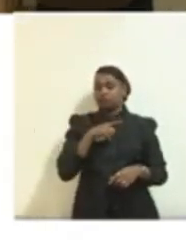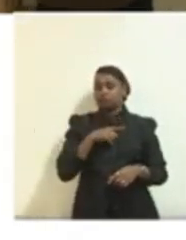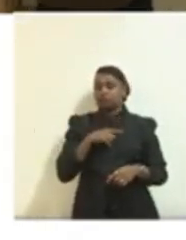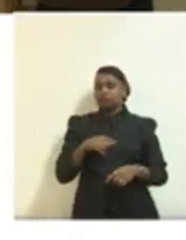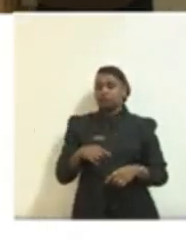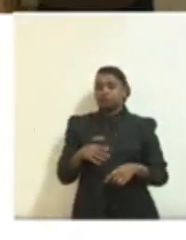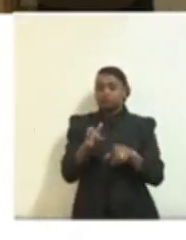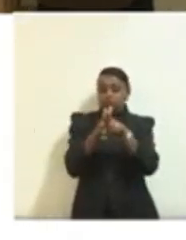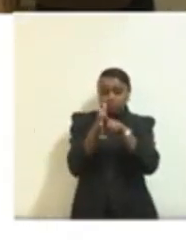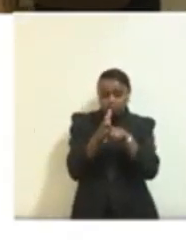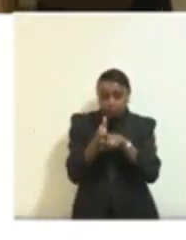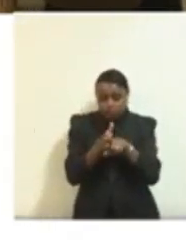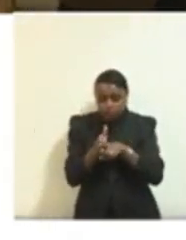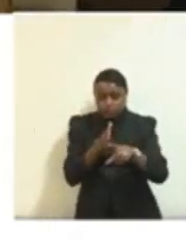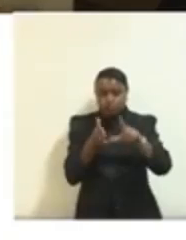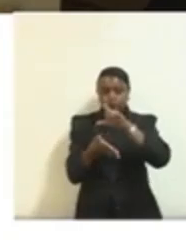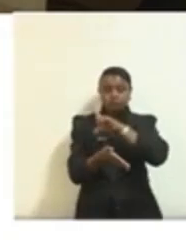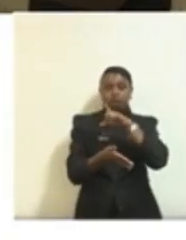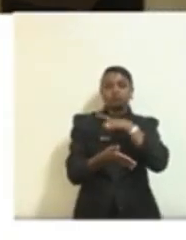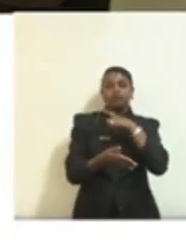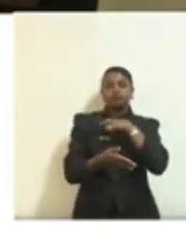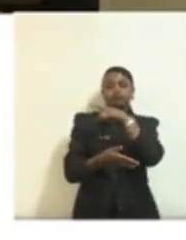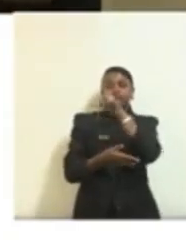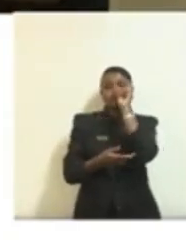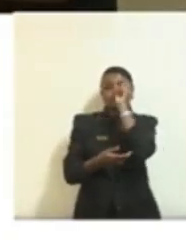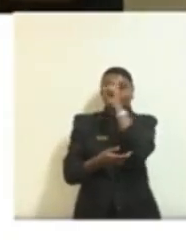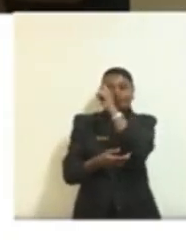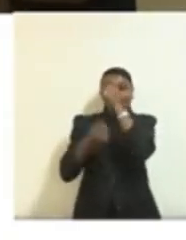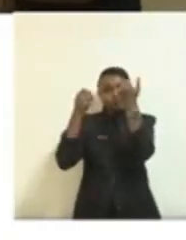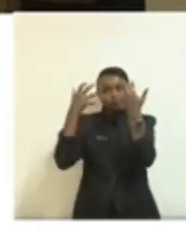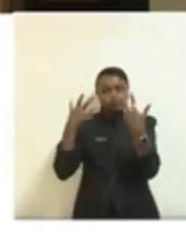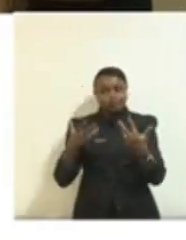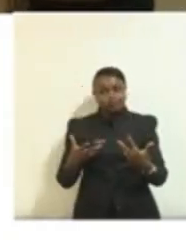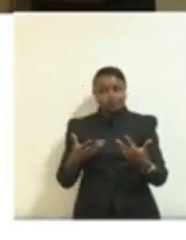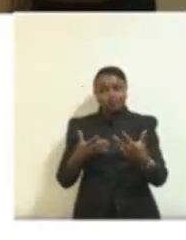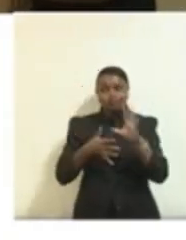da área de estudo. Tá? Isso está publicado, da Ana Clara Guido.